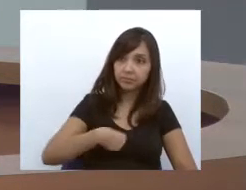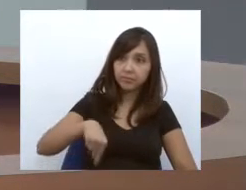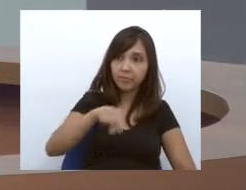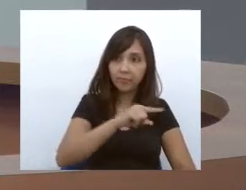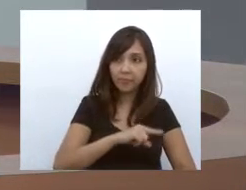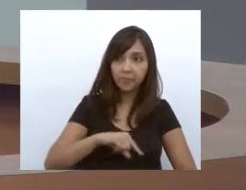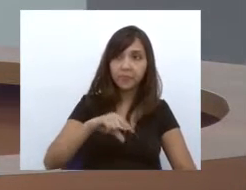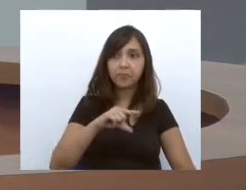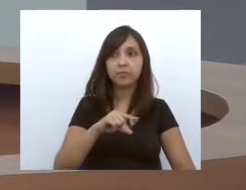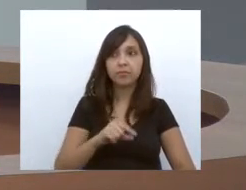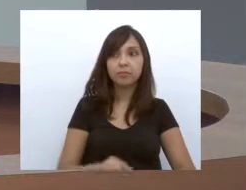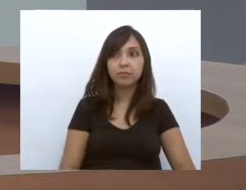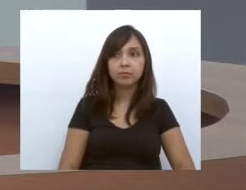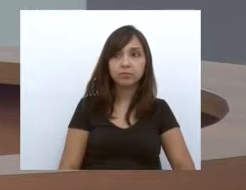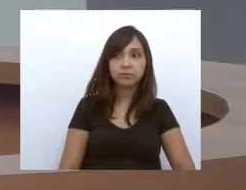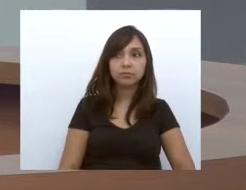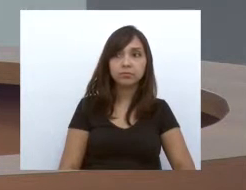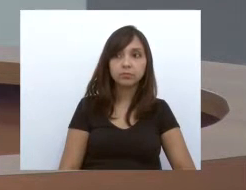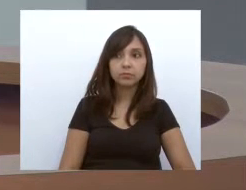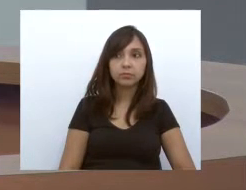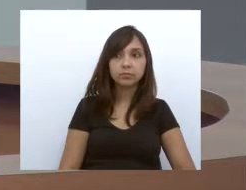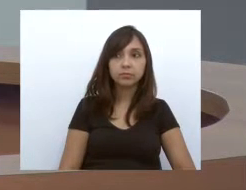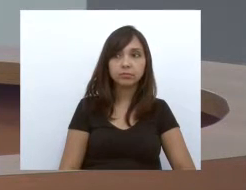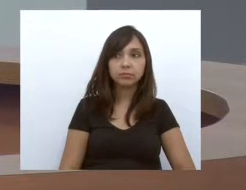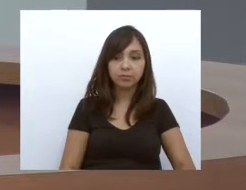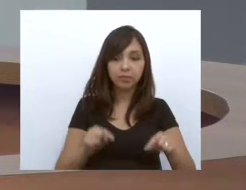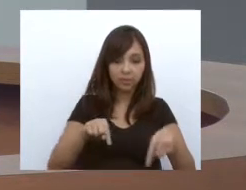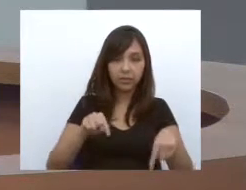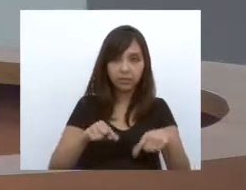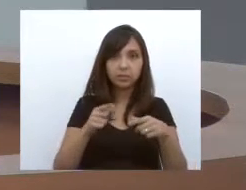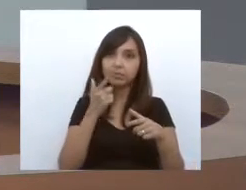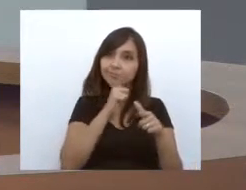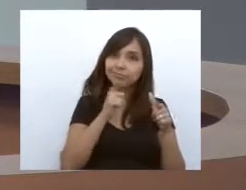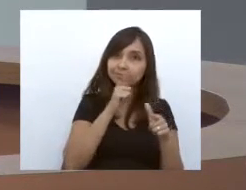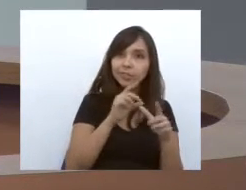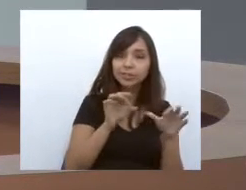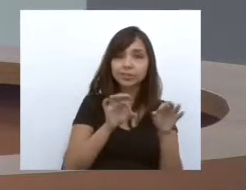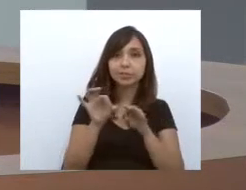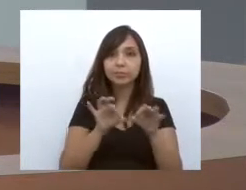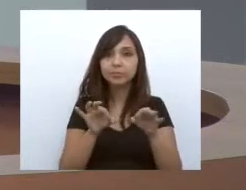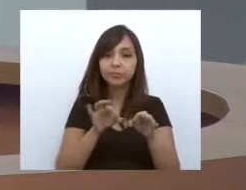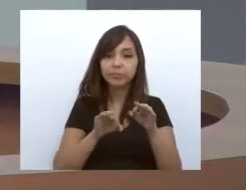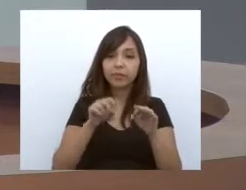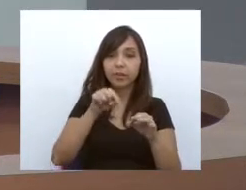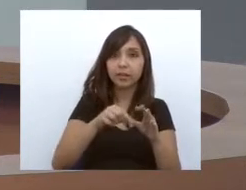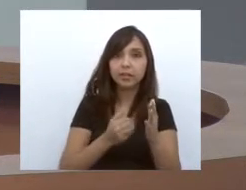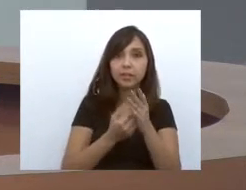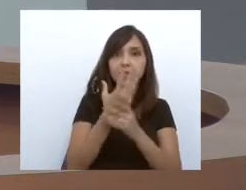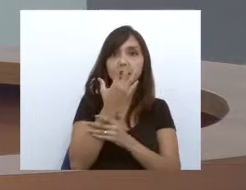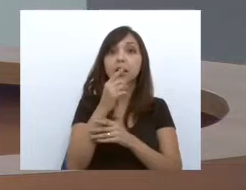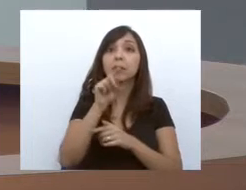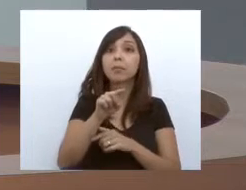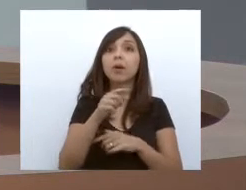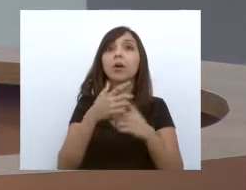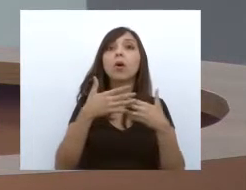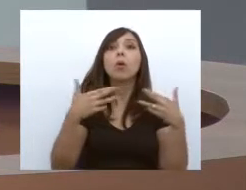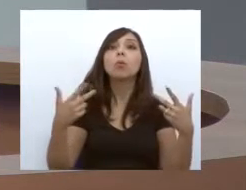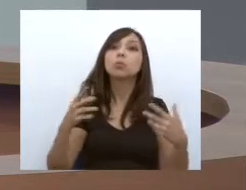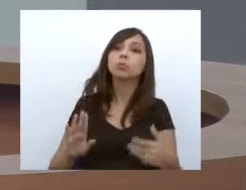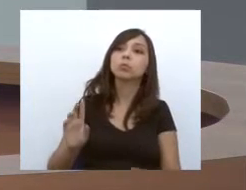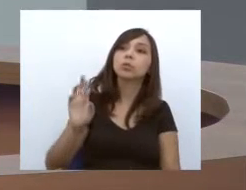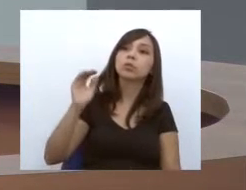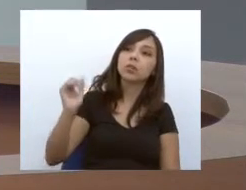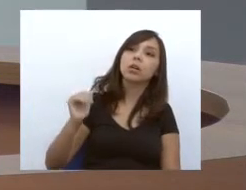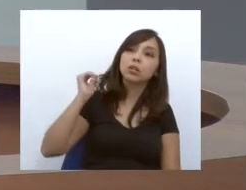em algum momento, já abrimos precedente nessa casa para que alguma